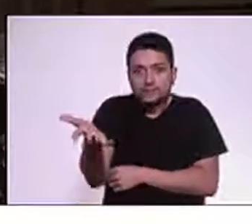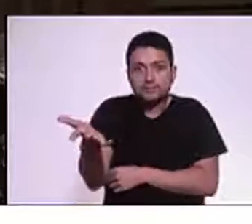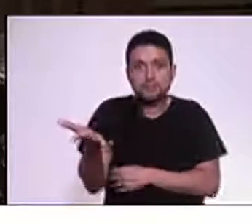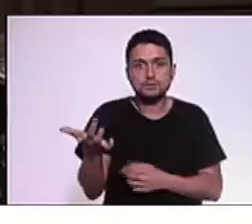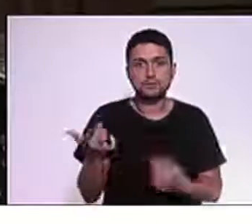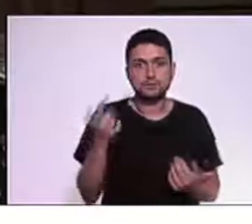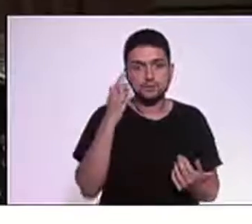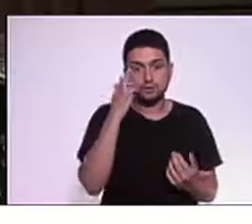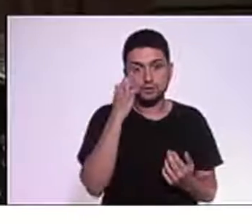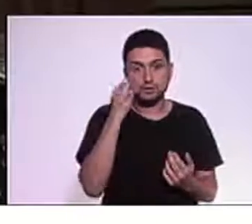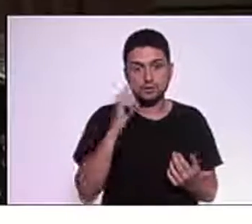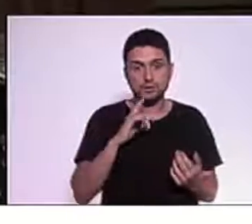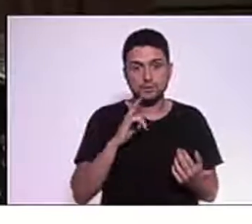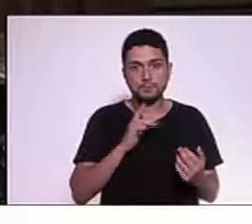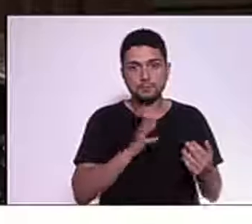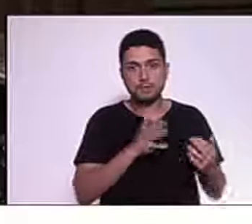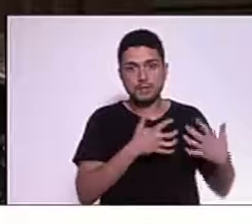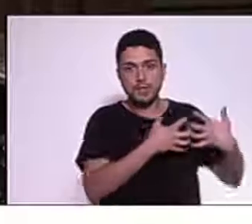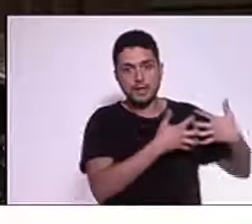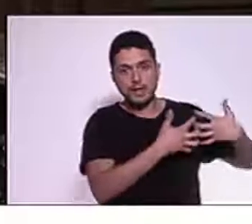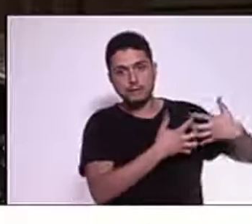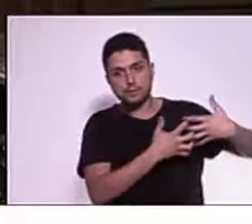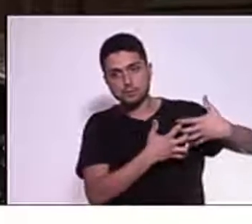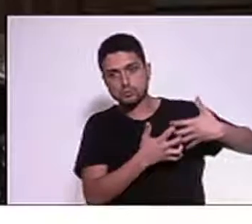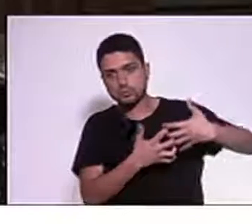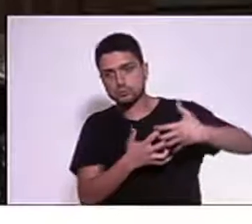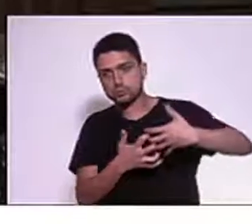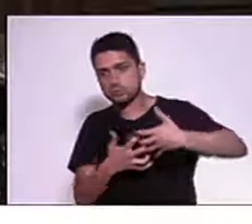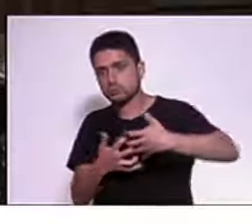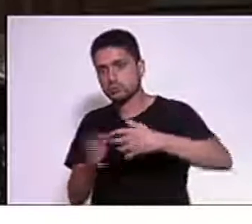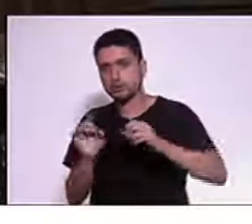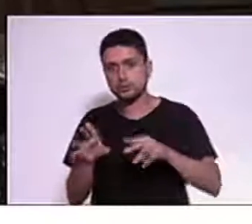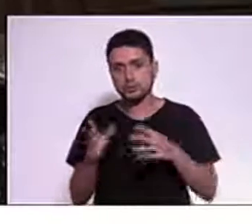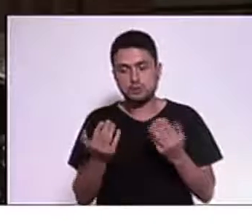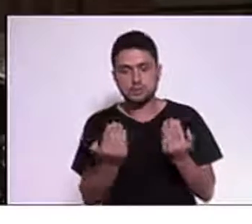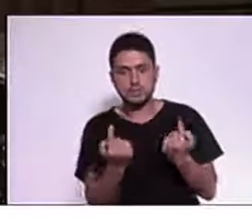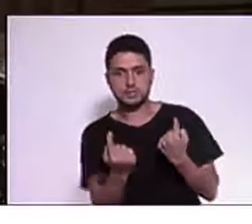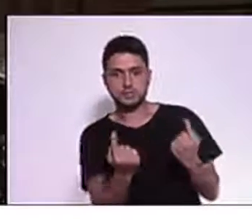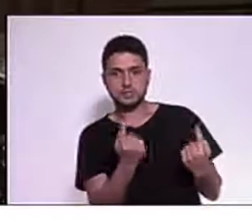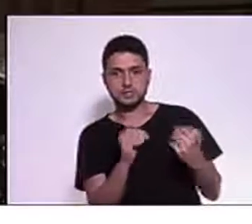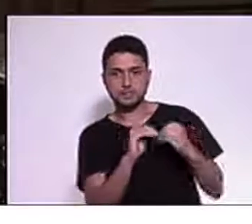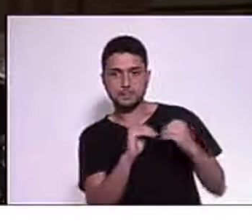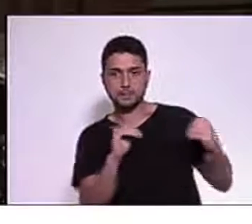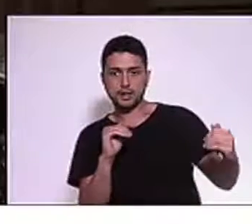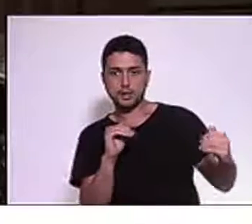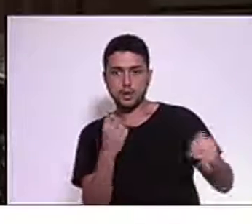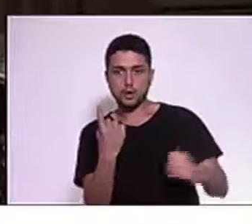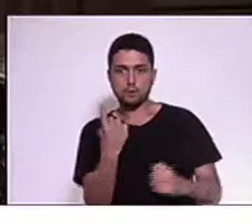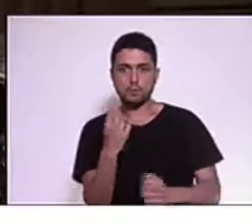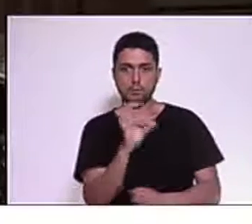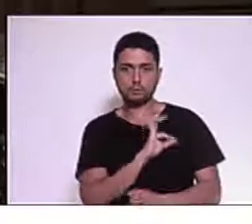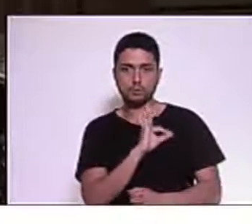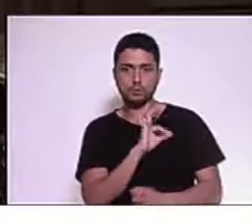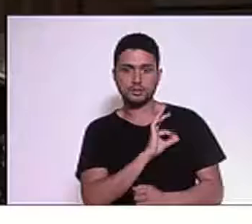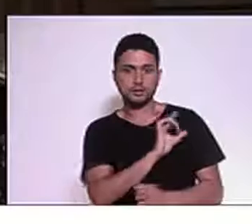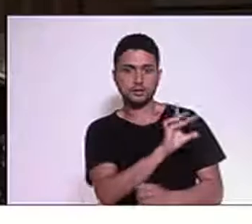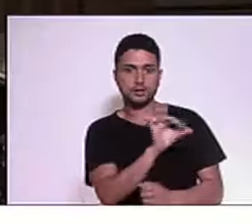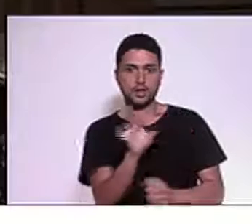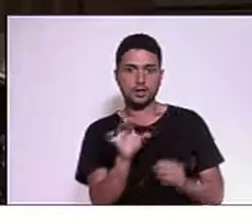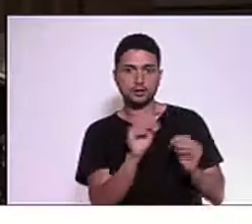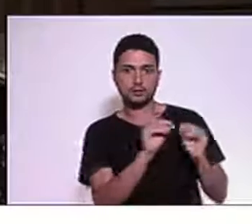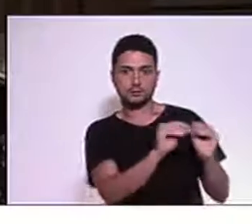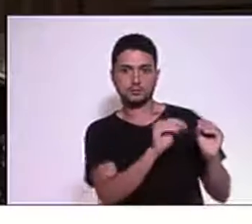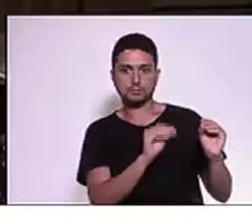trânsito do trio elétrico, bastava separar uma única via de acesso